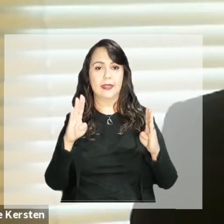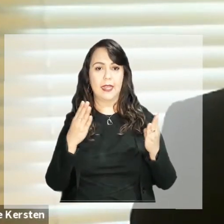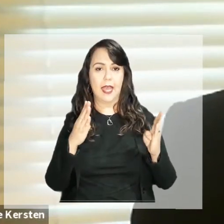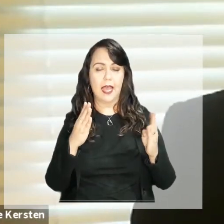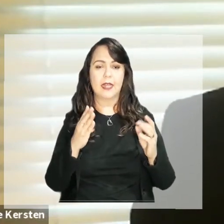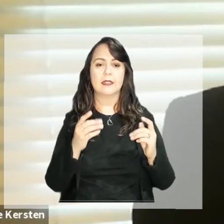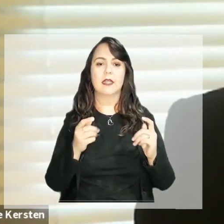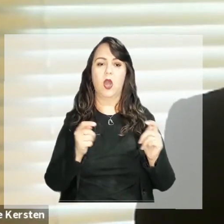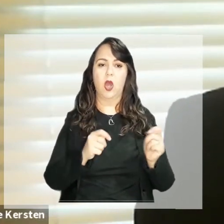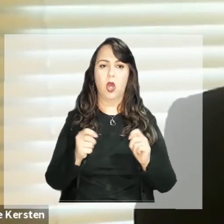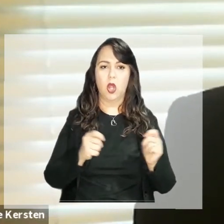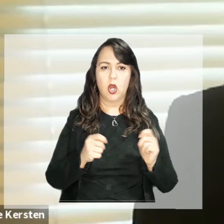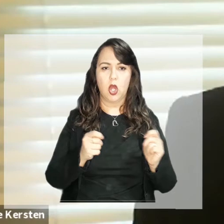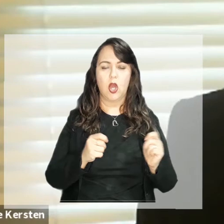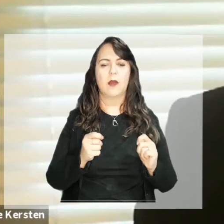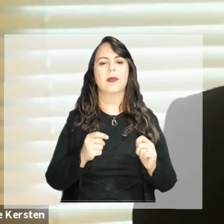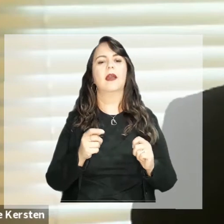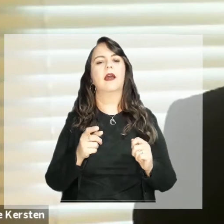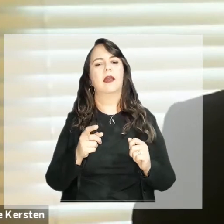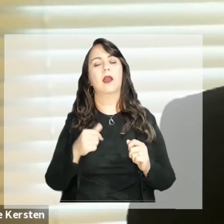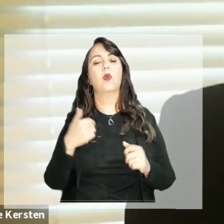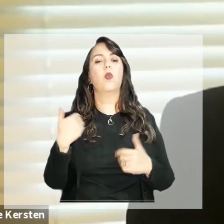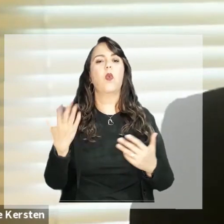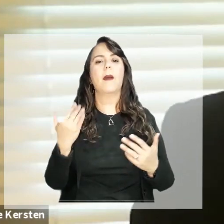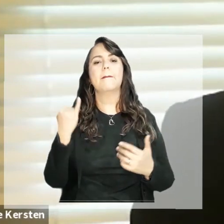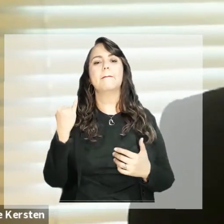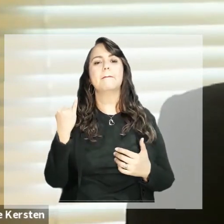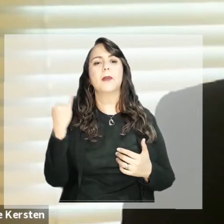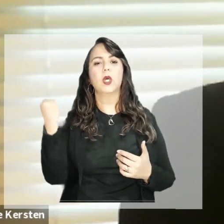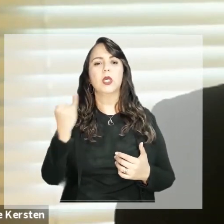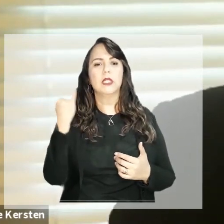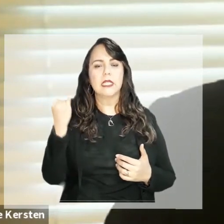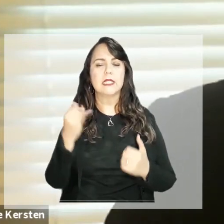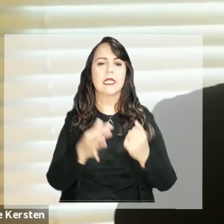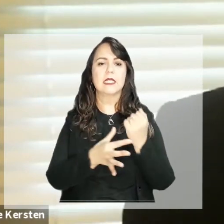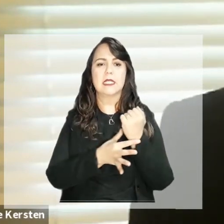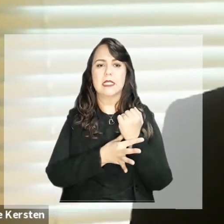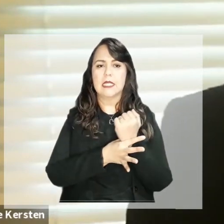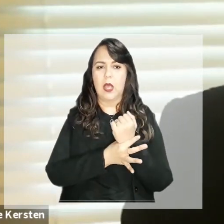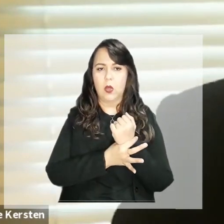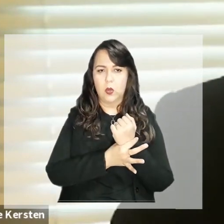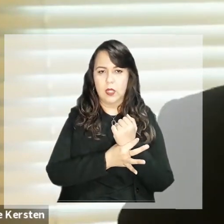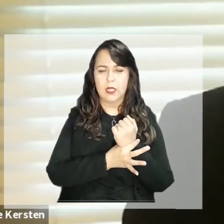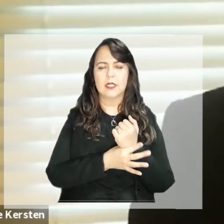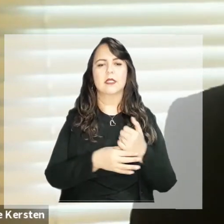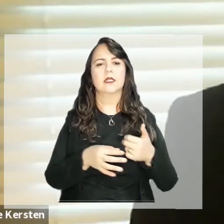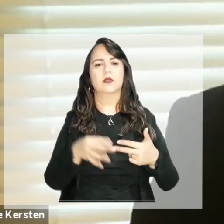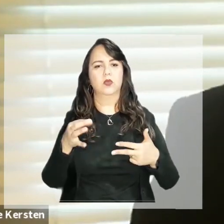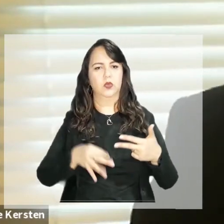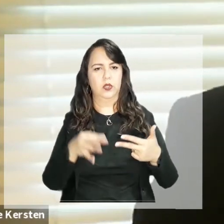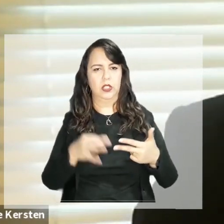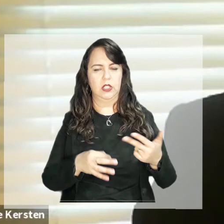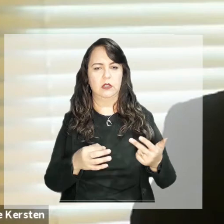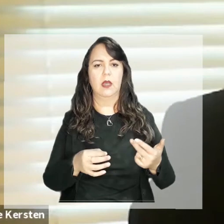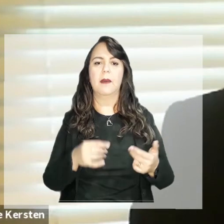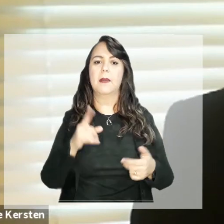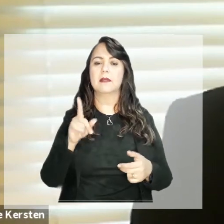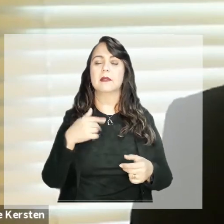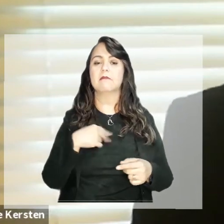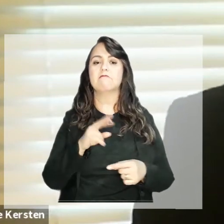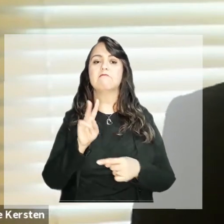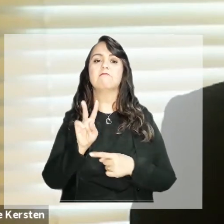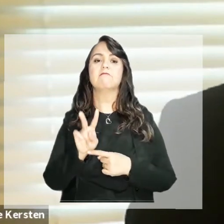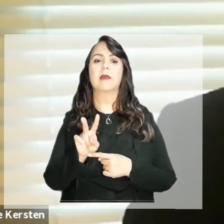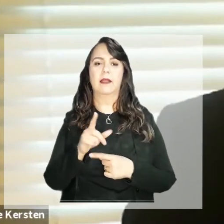da segurança jurídica como estabilizador de expectativas no sistema, à luz da